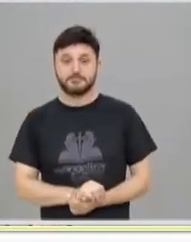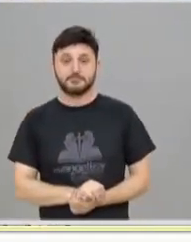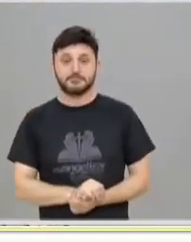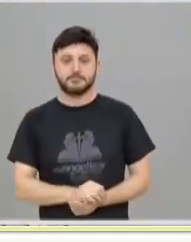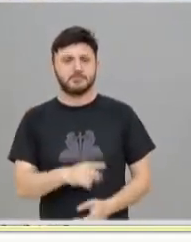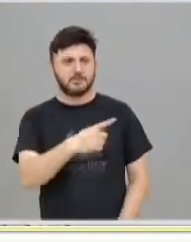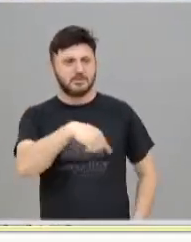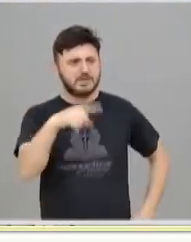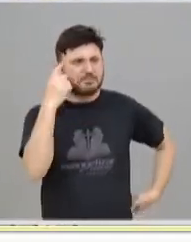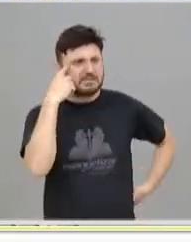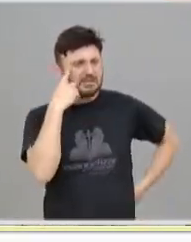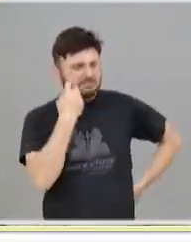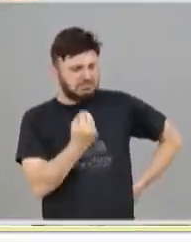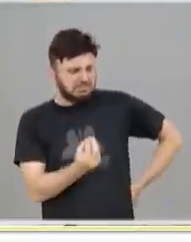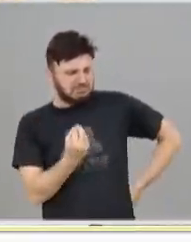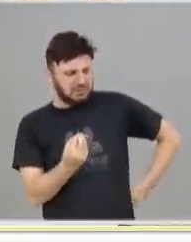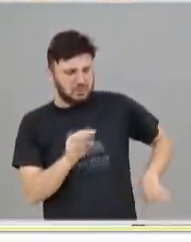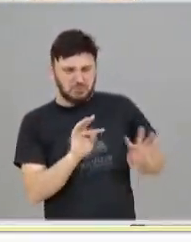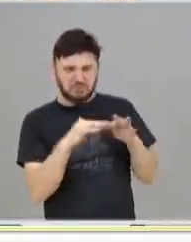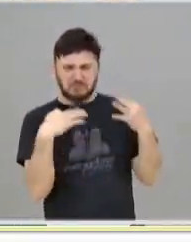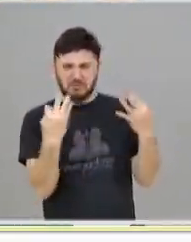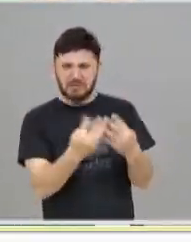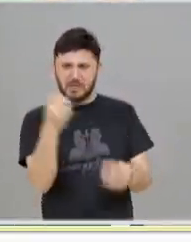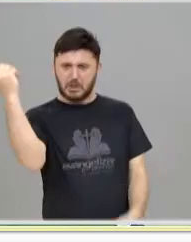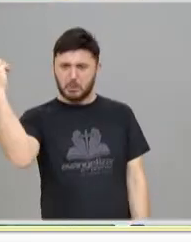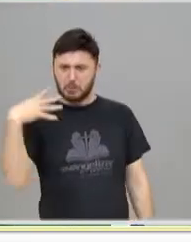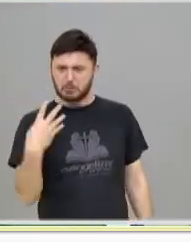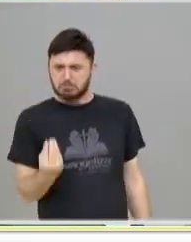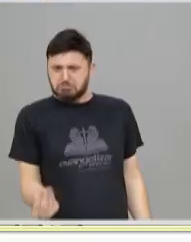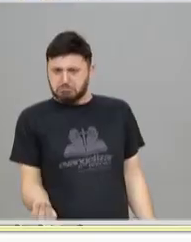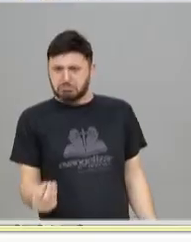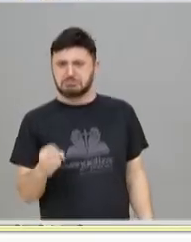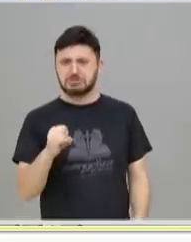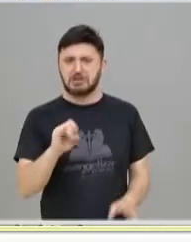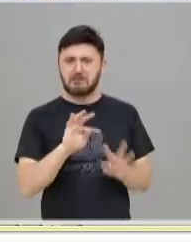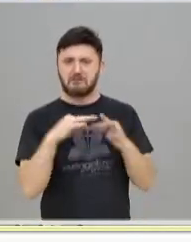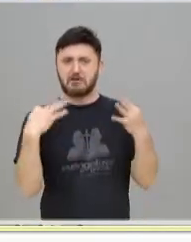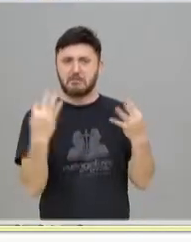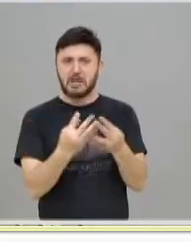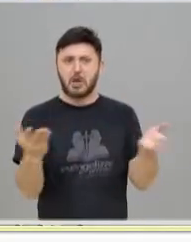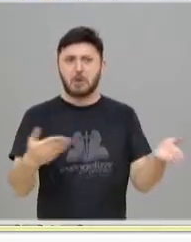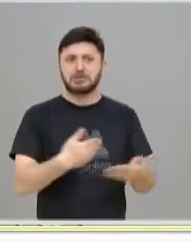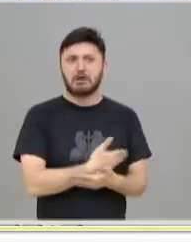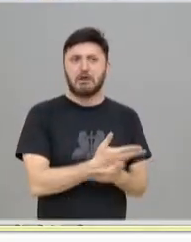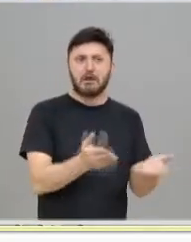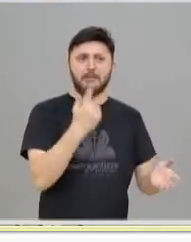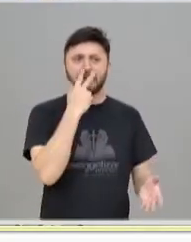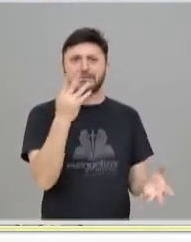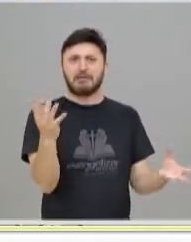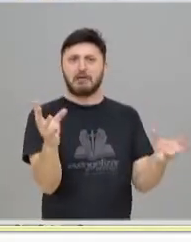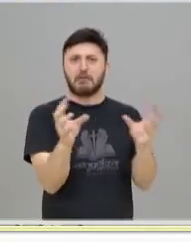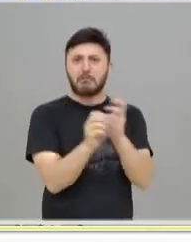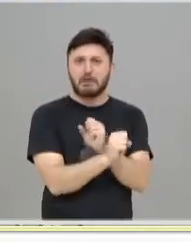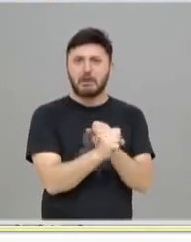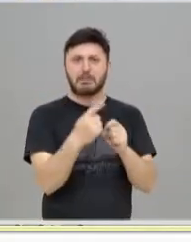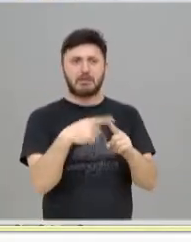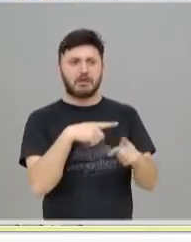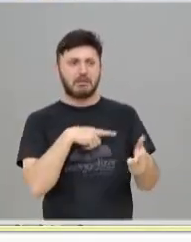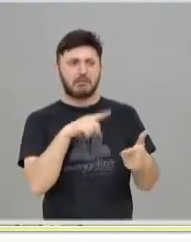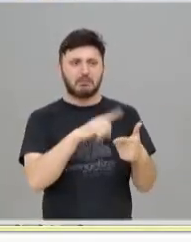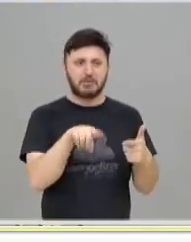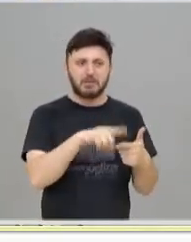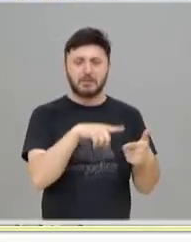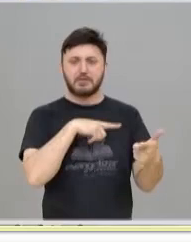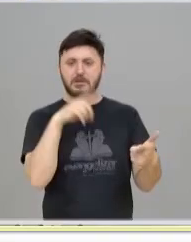Aí você vai dizer, mas como pode uma família ser luz, se a família hoje é onde se encontram as maiores